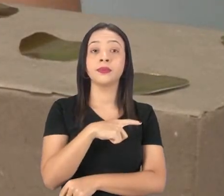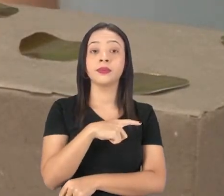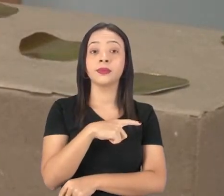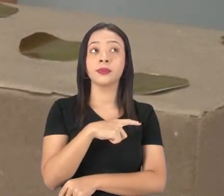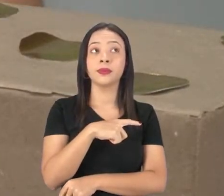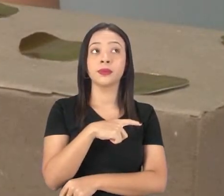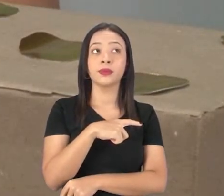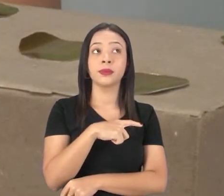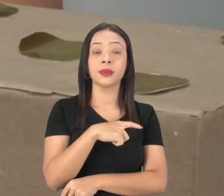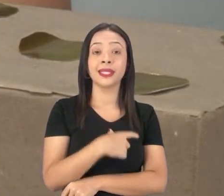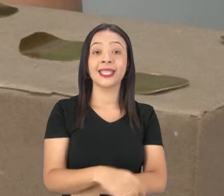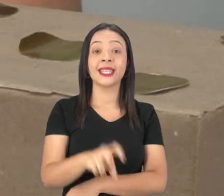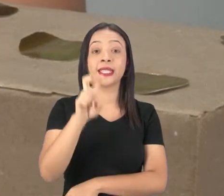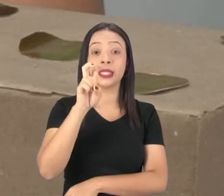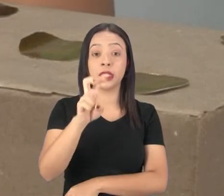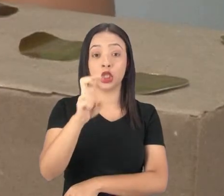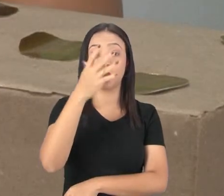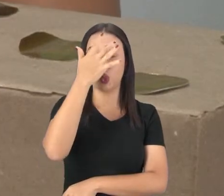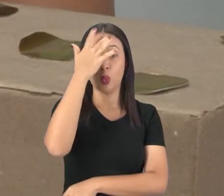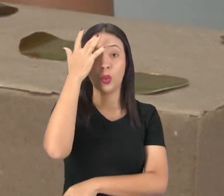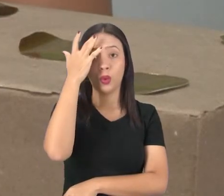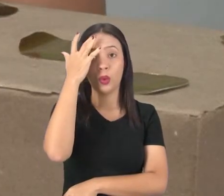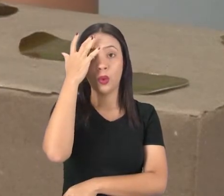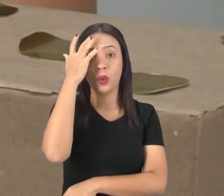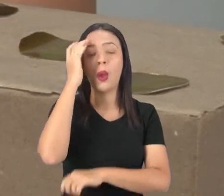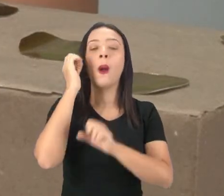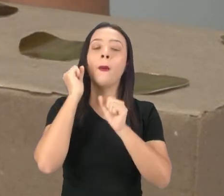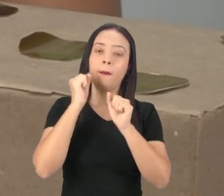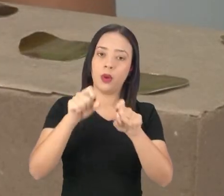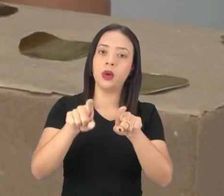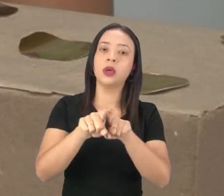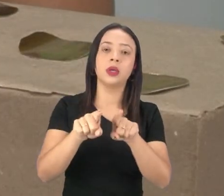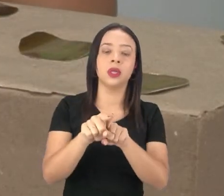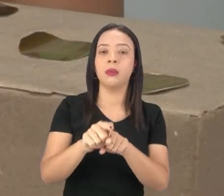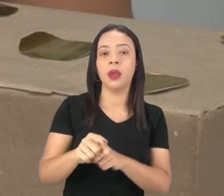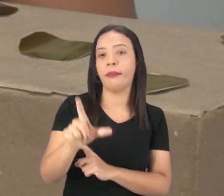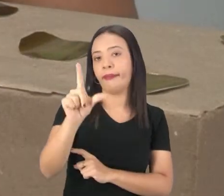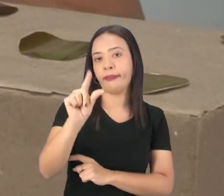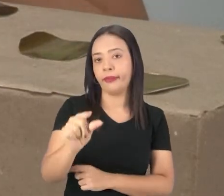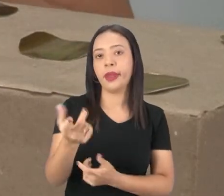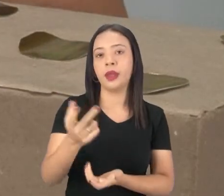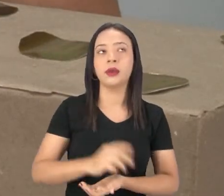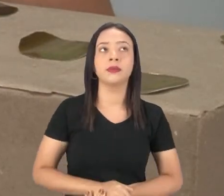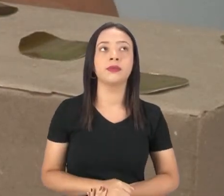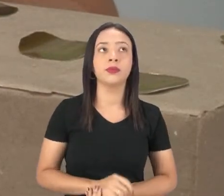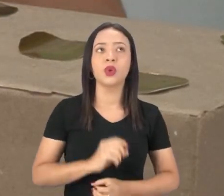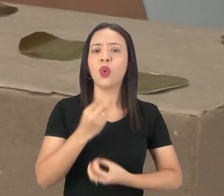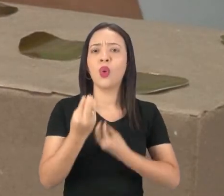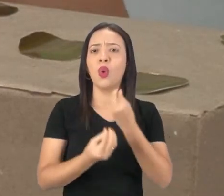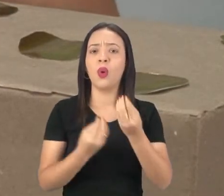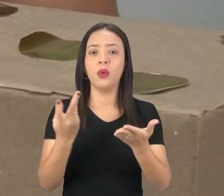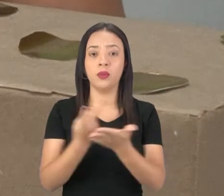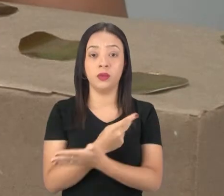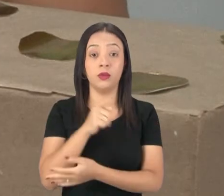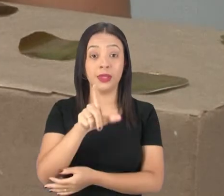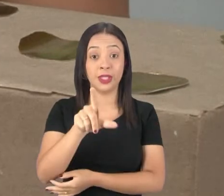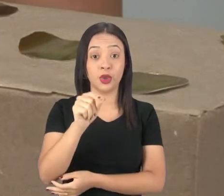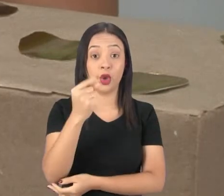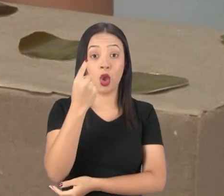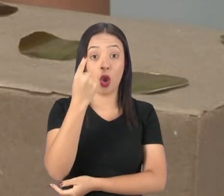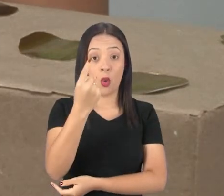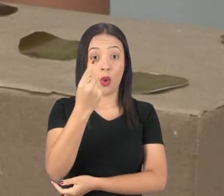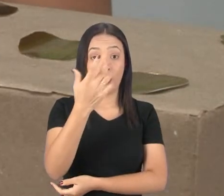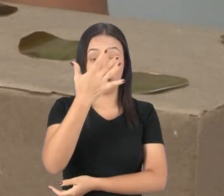5 pistas, no caso 5 pessoas. Você pode fazer com menos pistas, fica a seu critério. O que acontece aqui? Você escolhe uma pessoa que vai